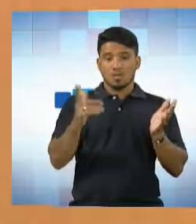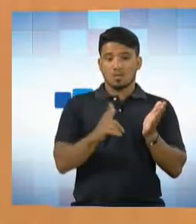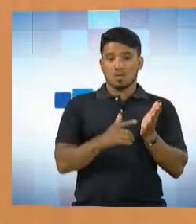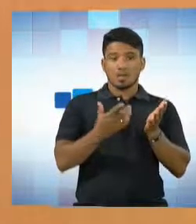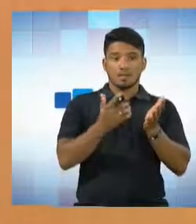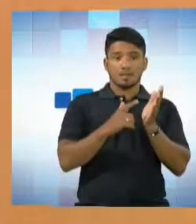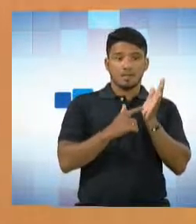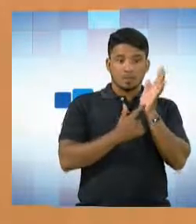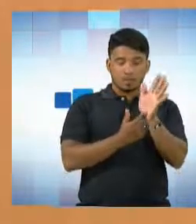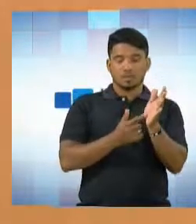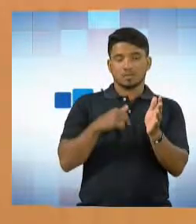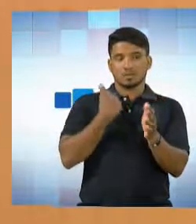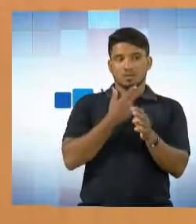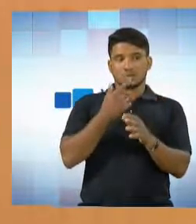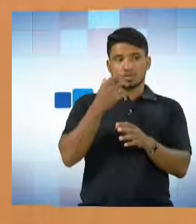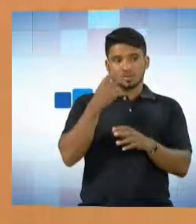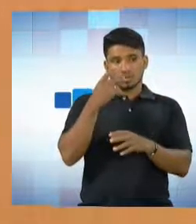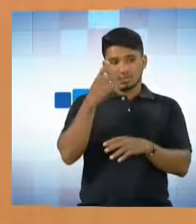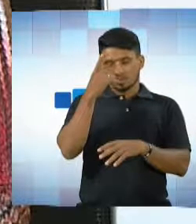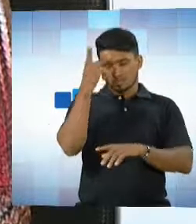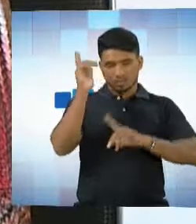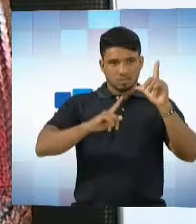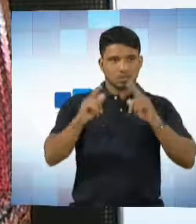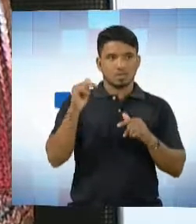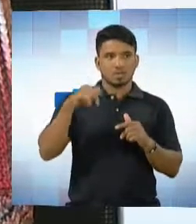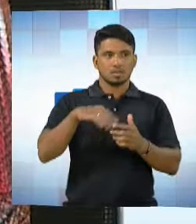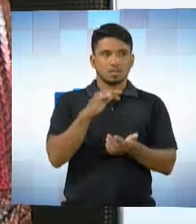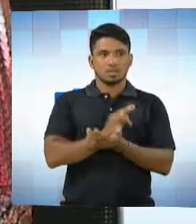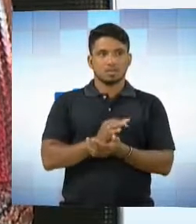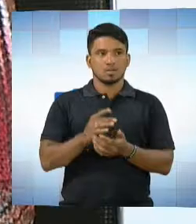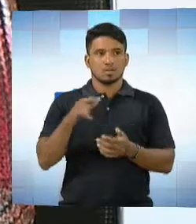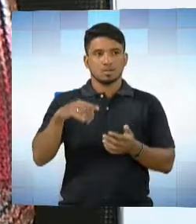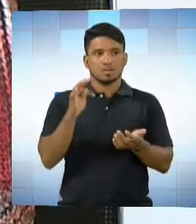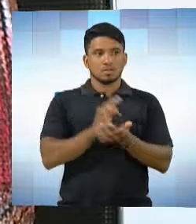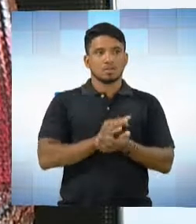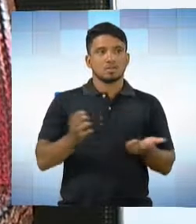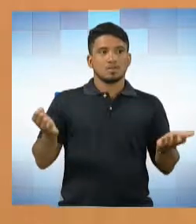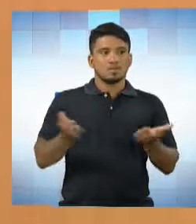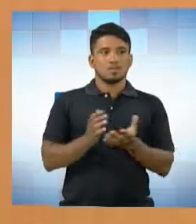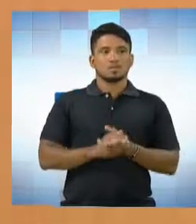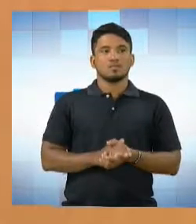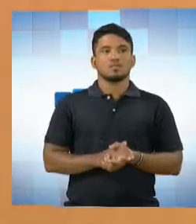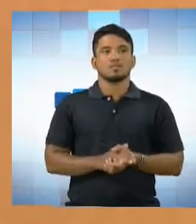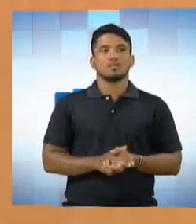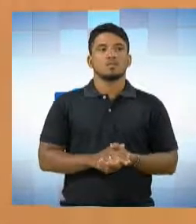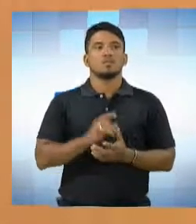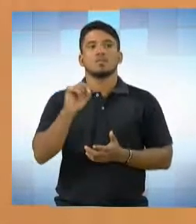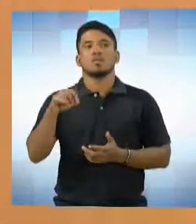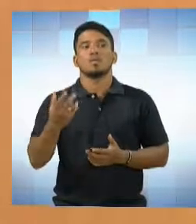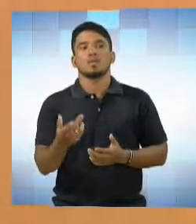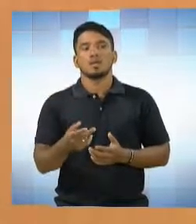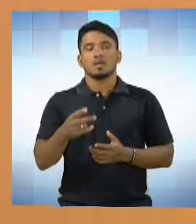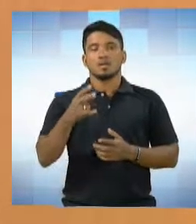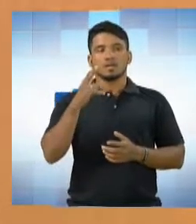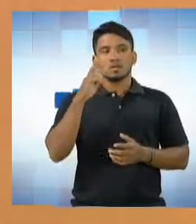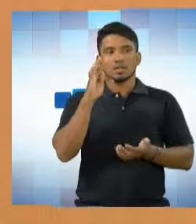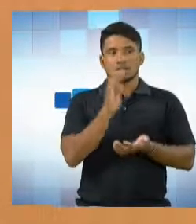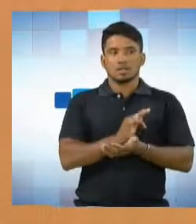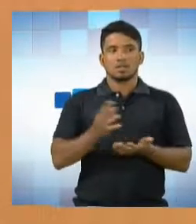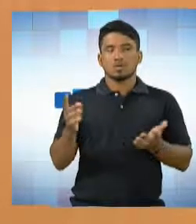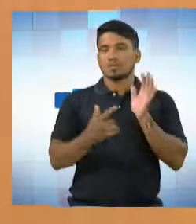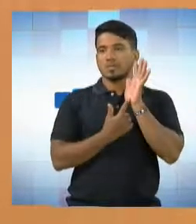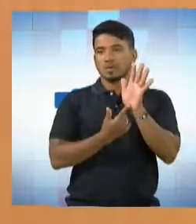nossos telespectadores? Teresina, o perfil, você Sim. tá, Teresina hoje. Qual a visão de Teresina? Que cenário